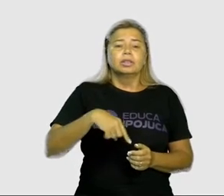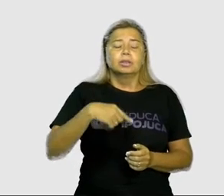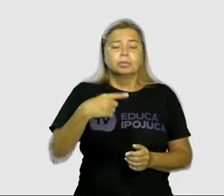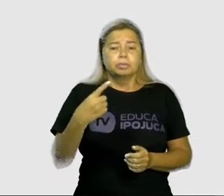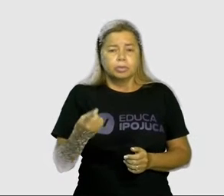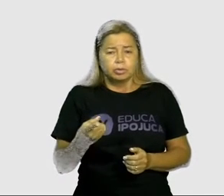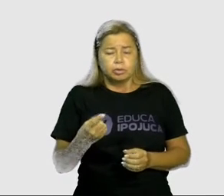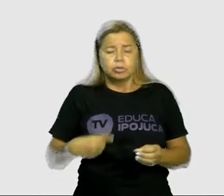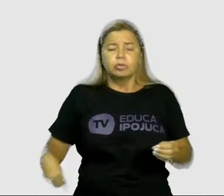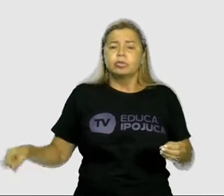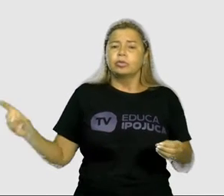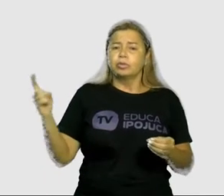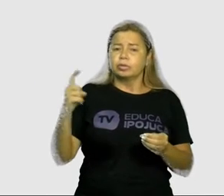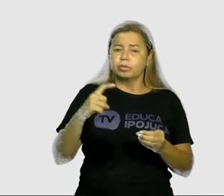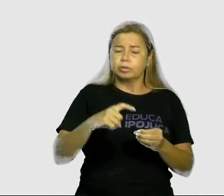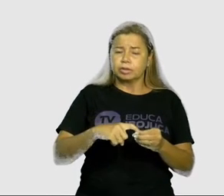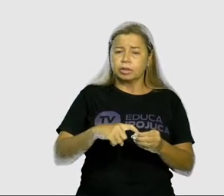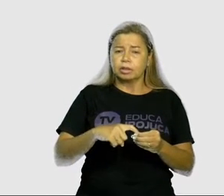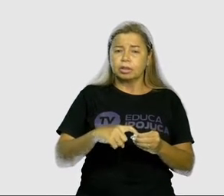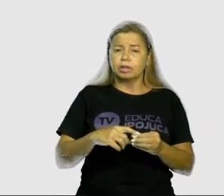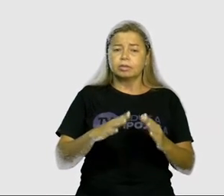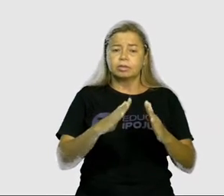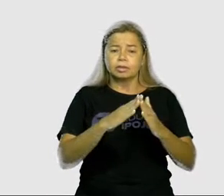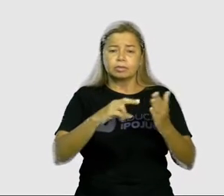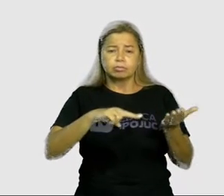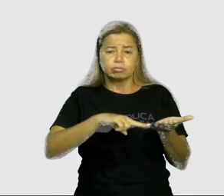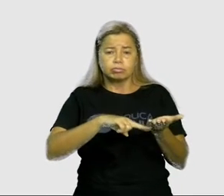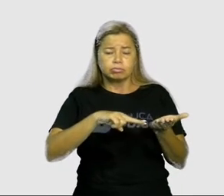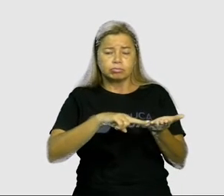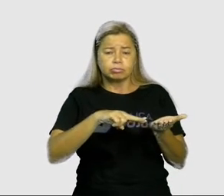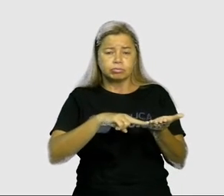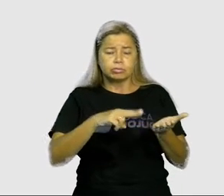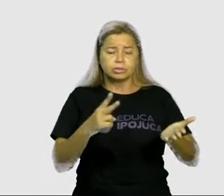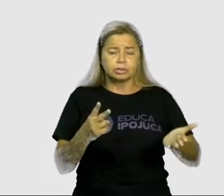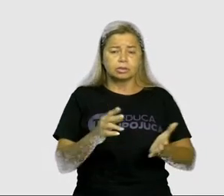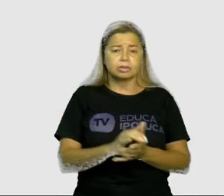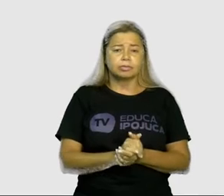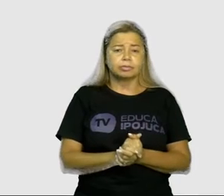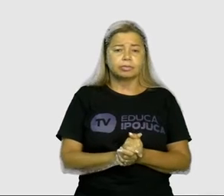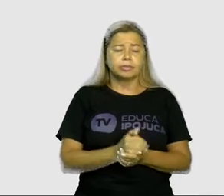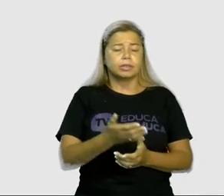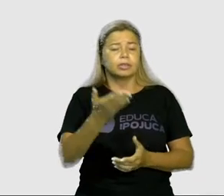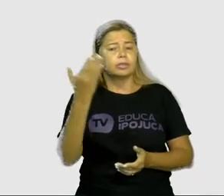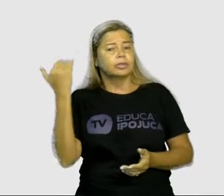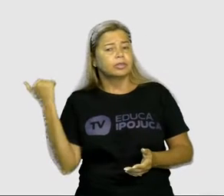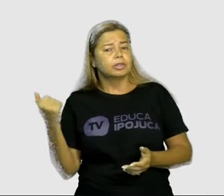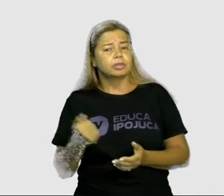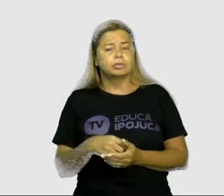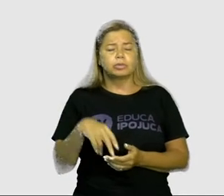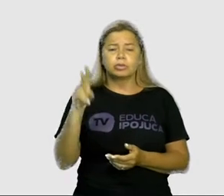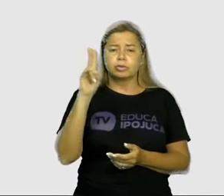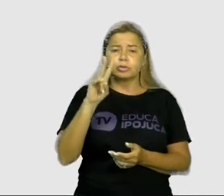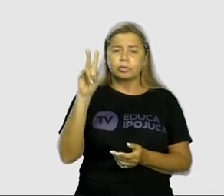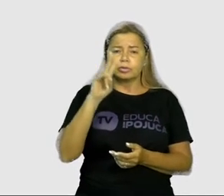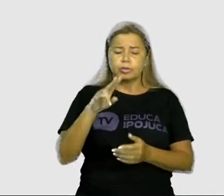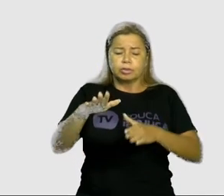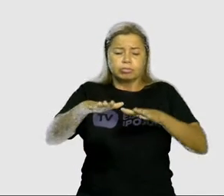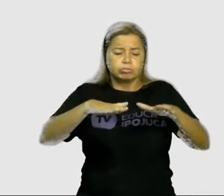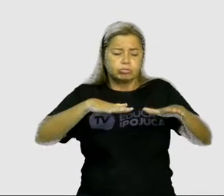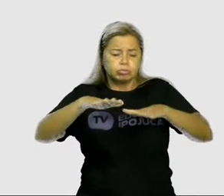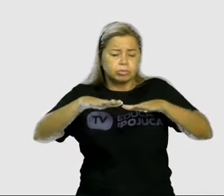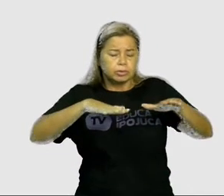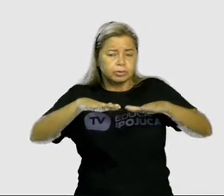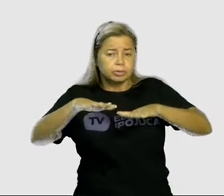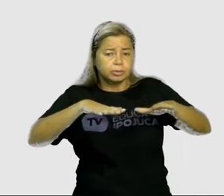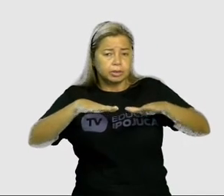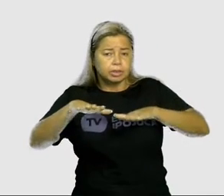que voltar, tá, para a pizzaria. Então, vamos ver essa movimentação